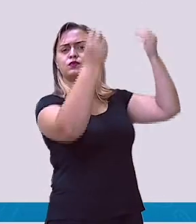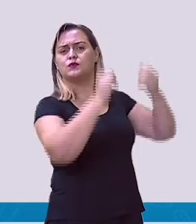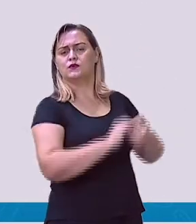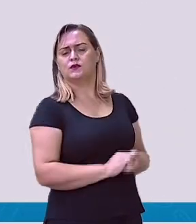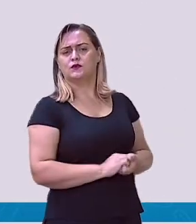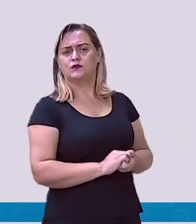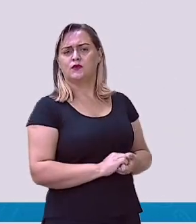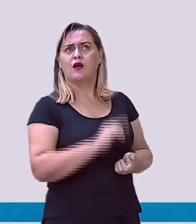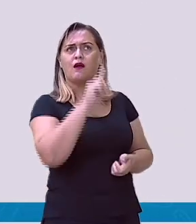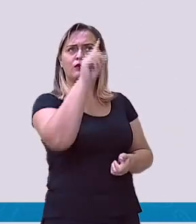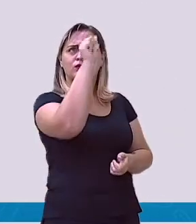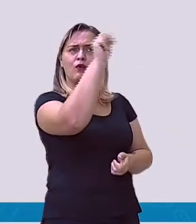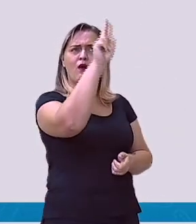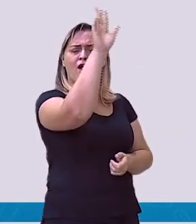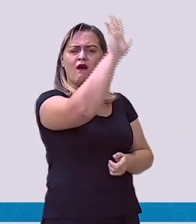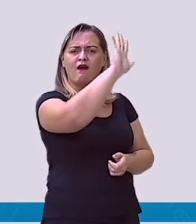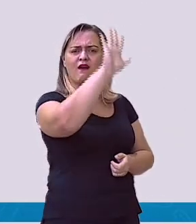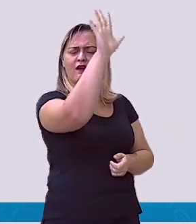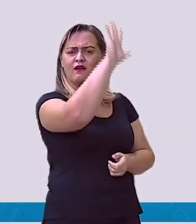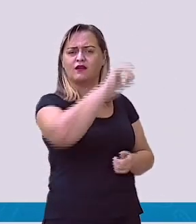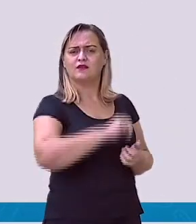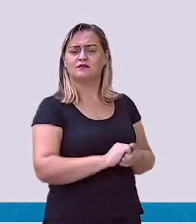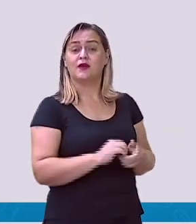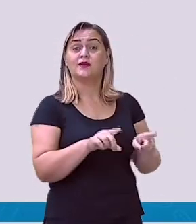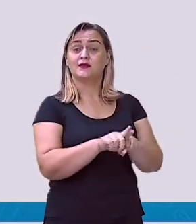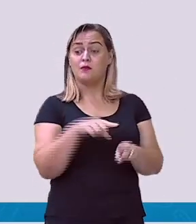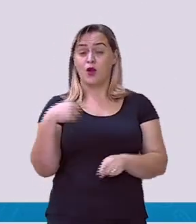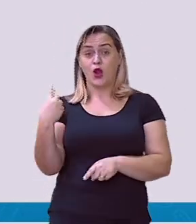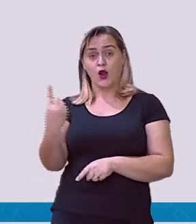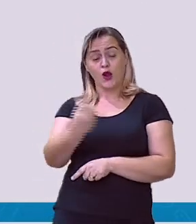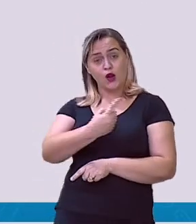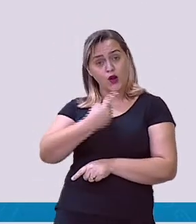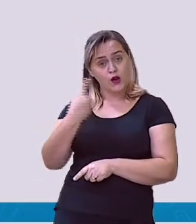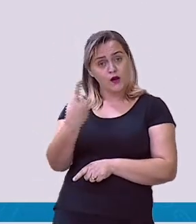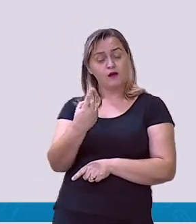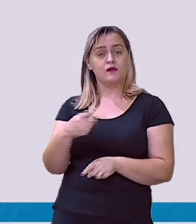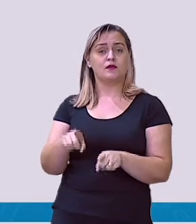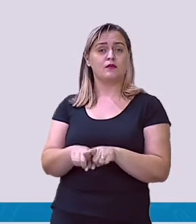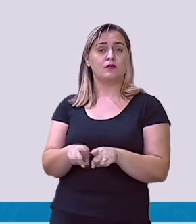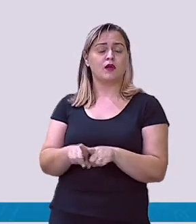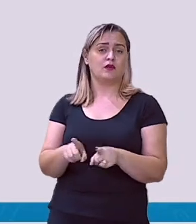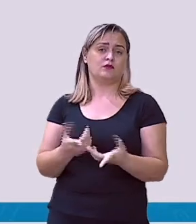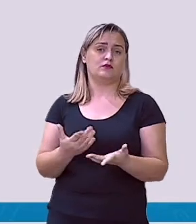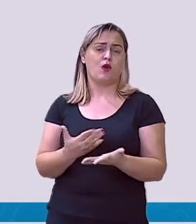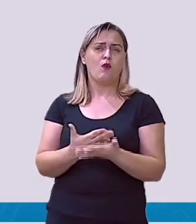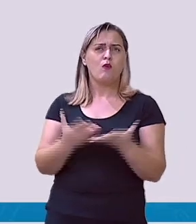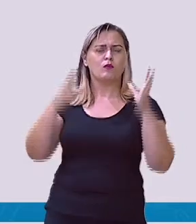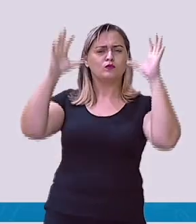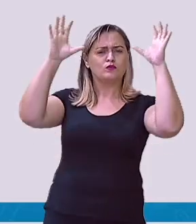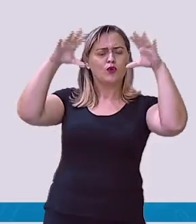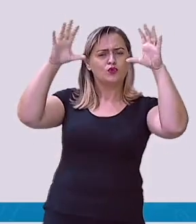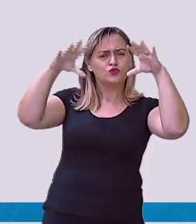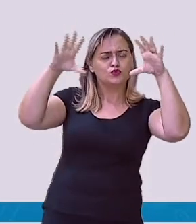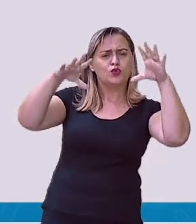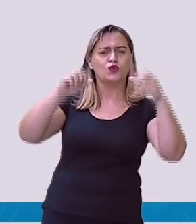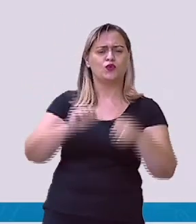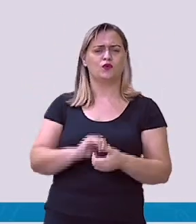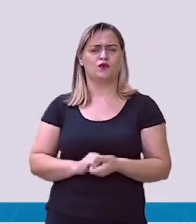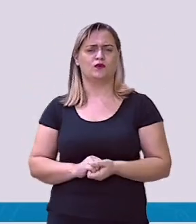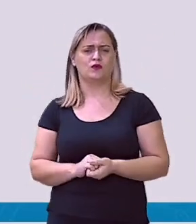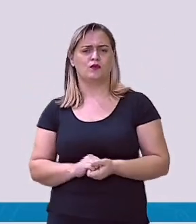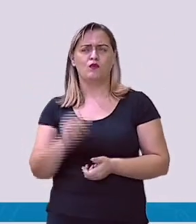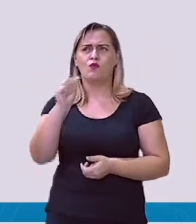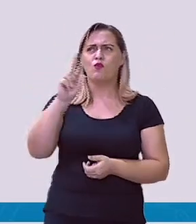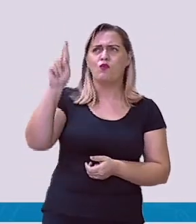a atmosfera e nos atinge através de chuvas ácidas, o ar